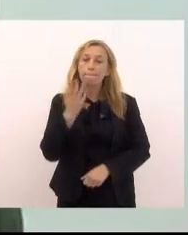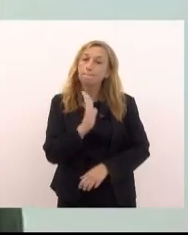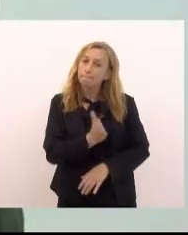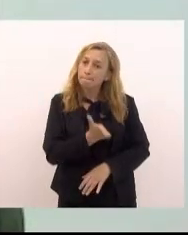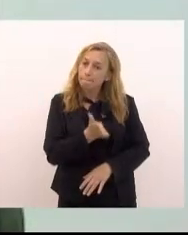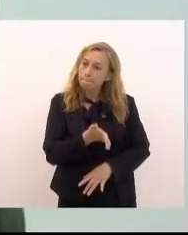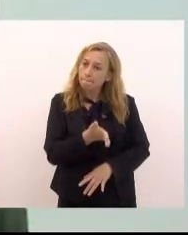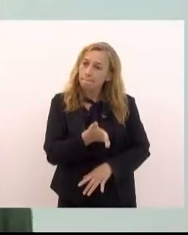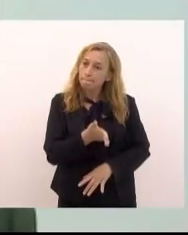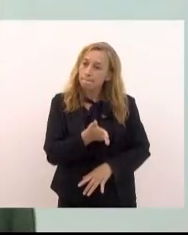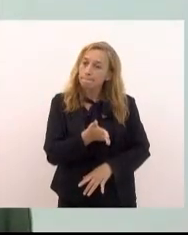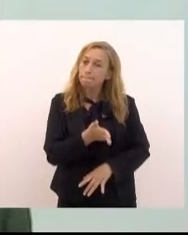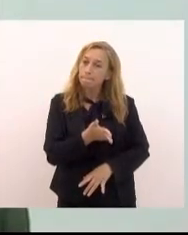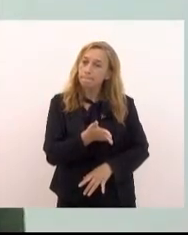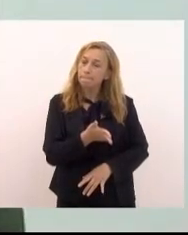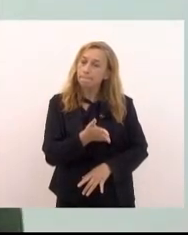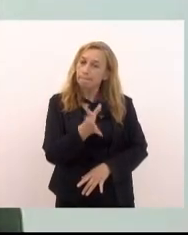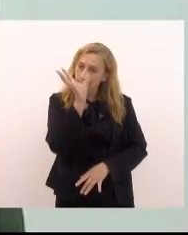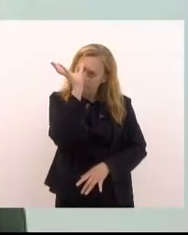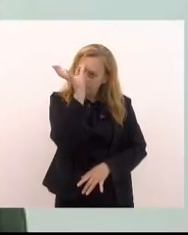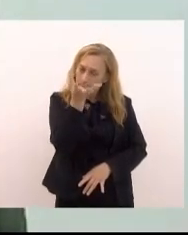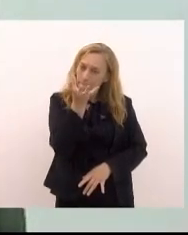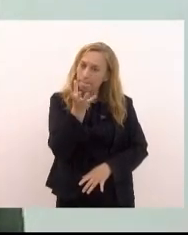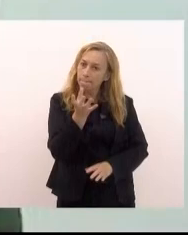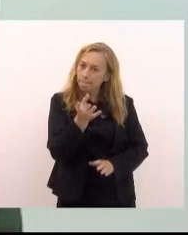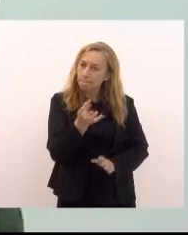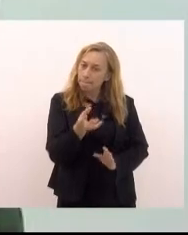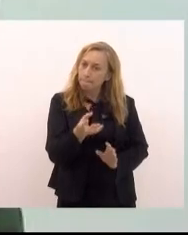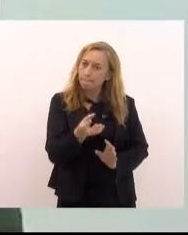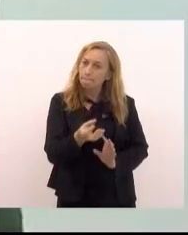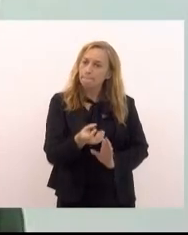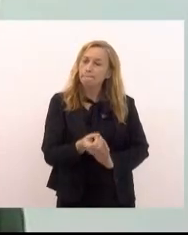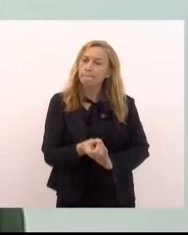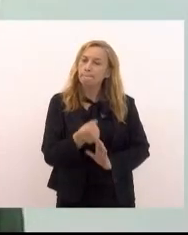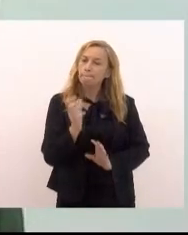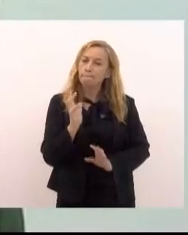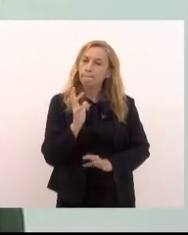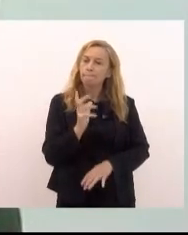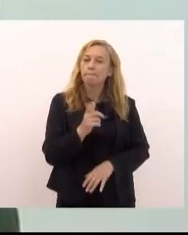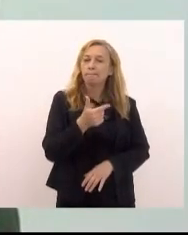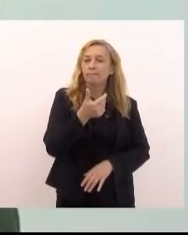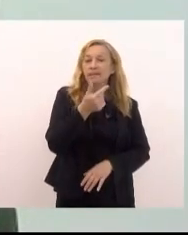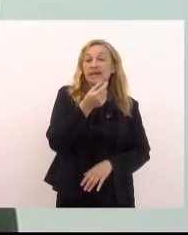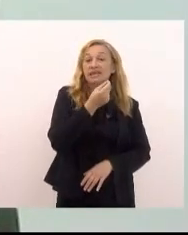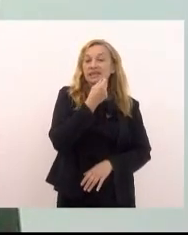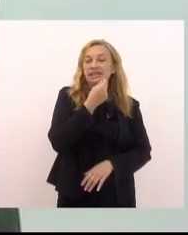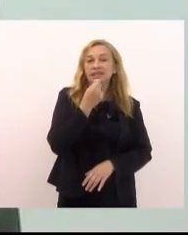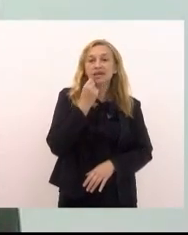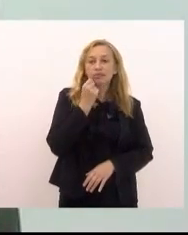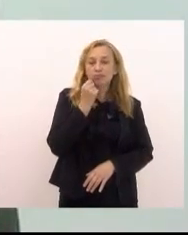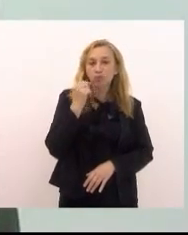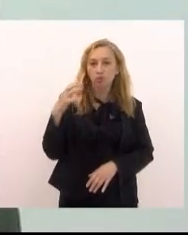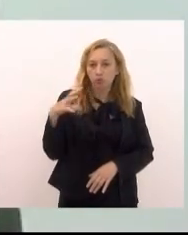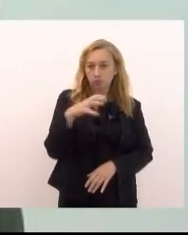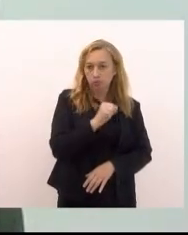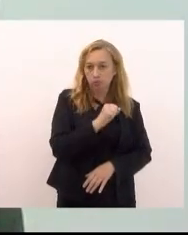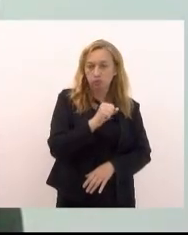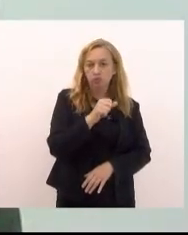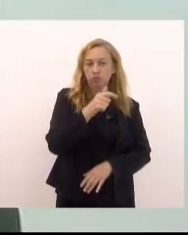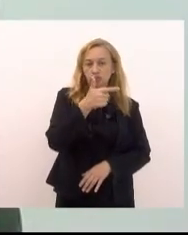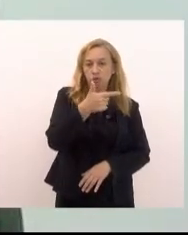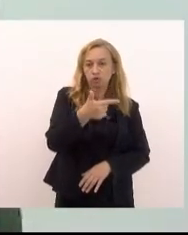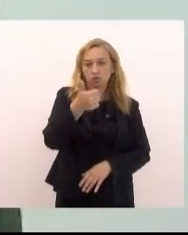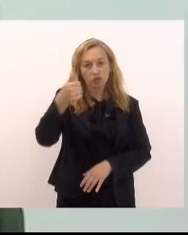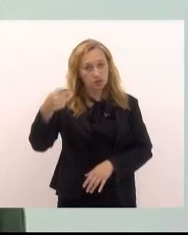definiu. De imediato, é de setembro de